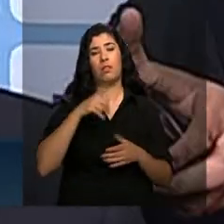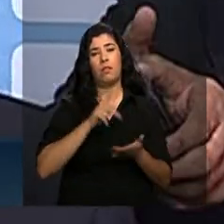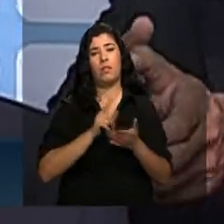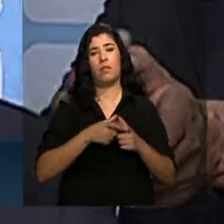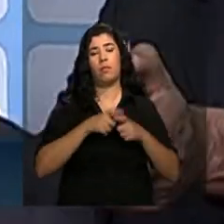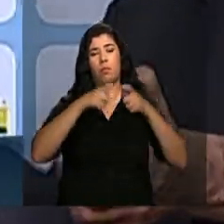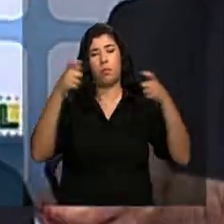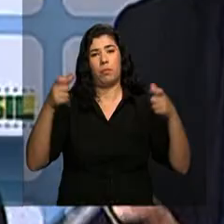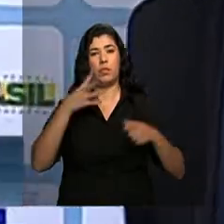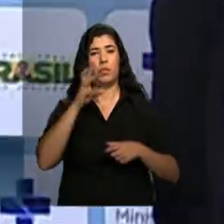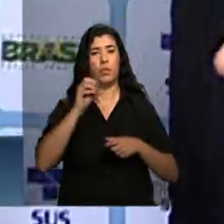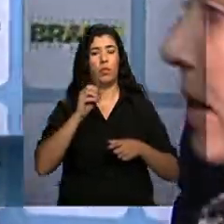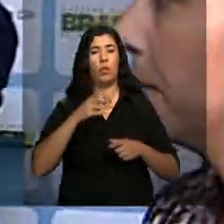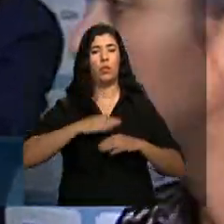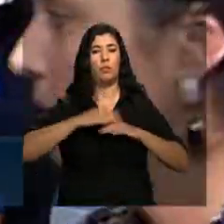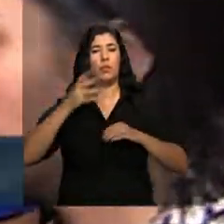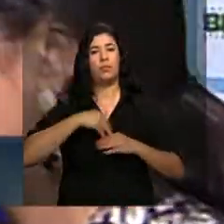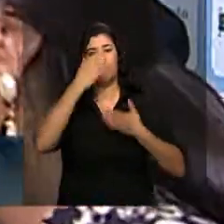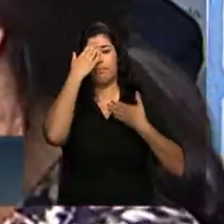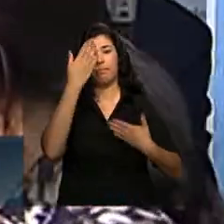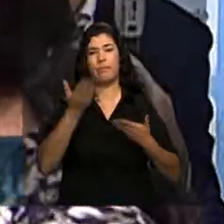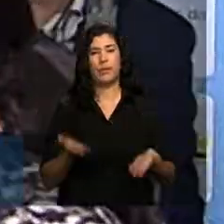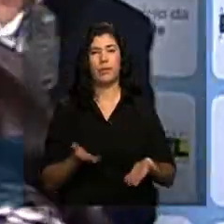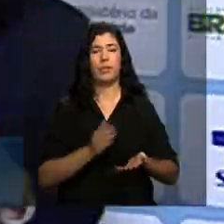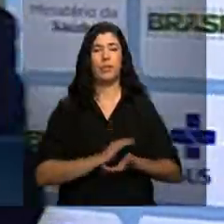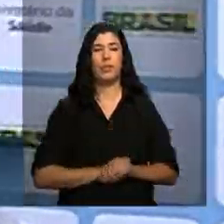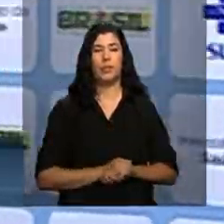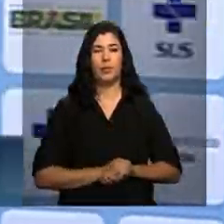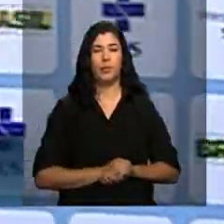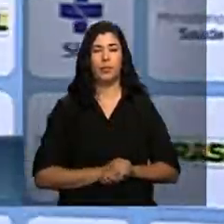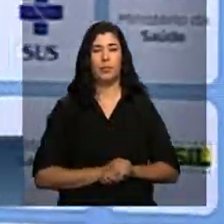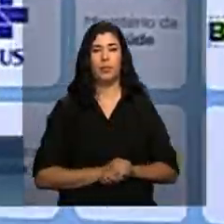Ampliado. Isso. Tá bom?